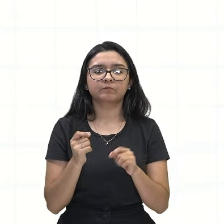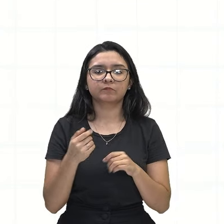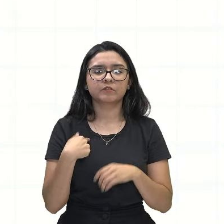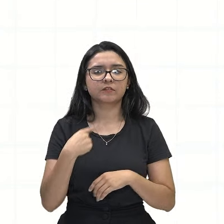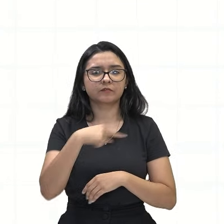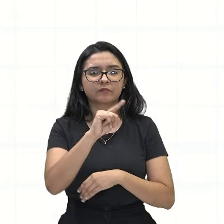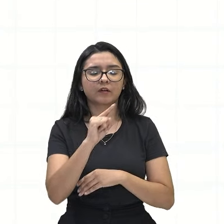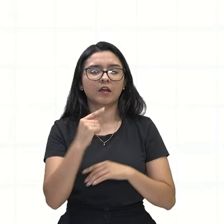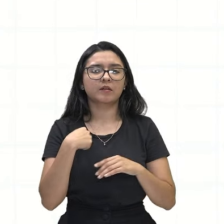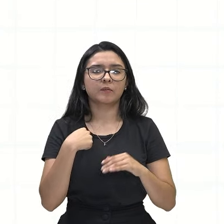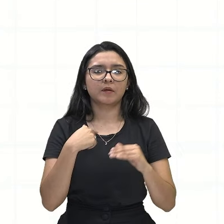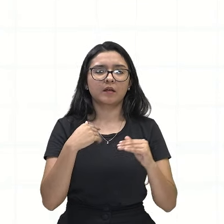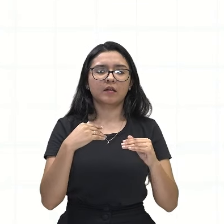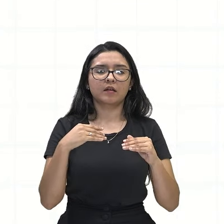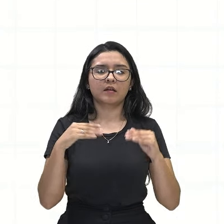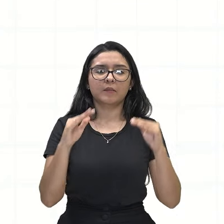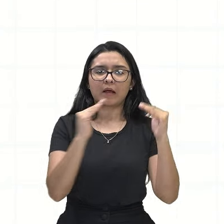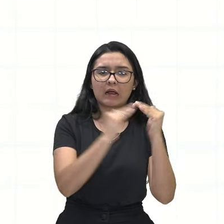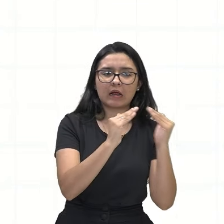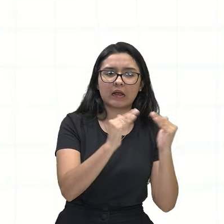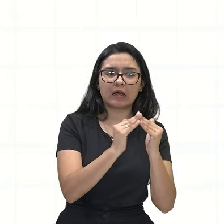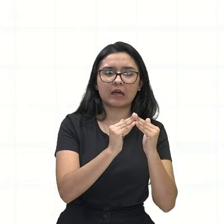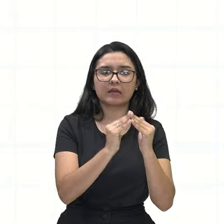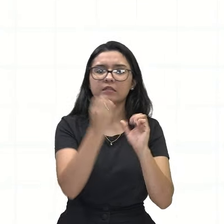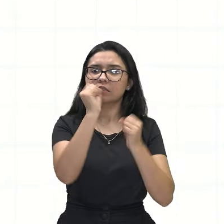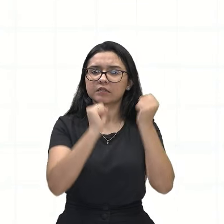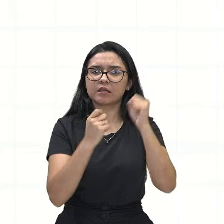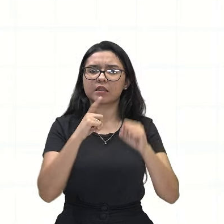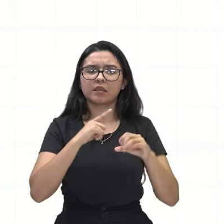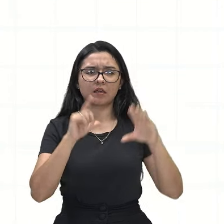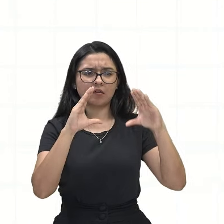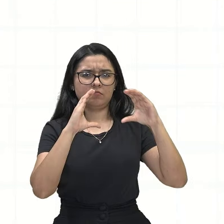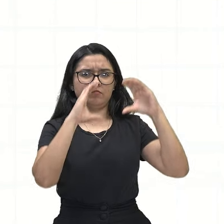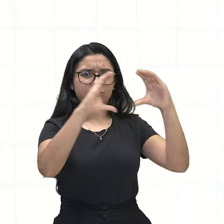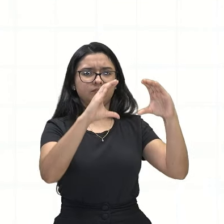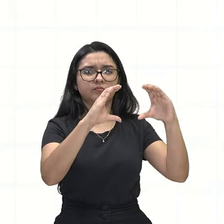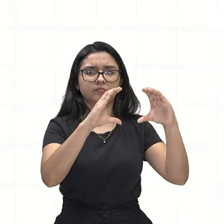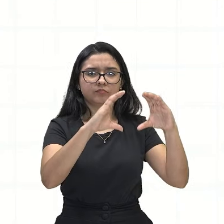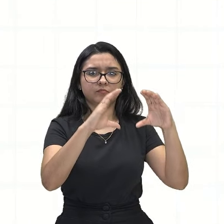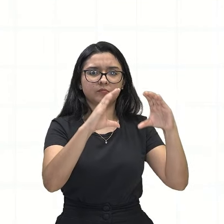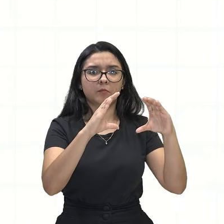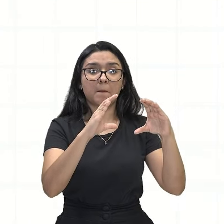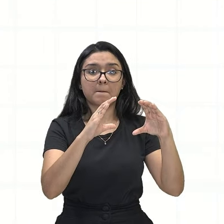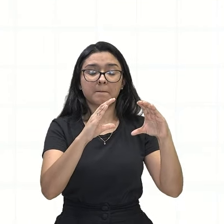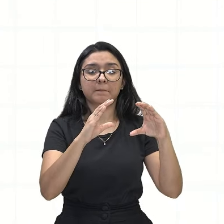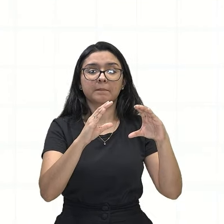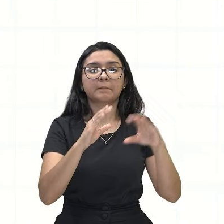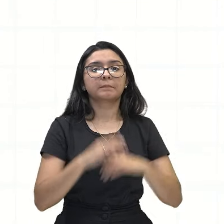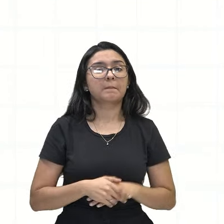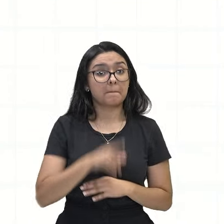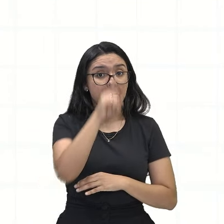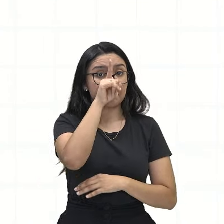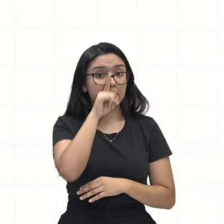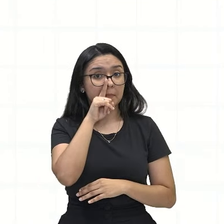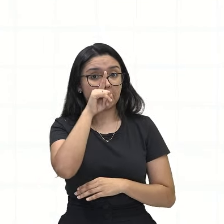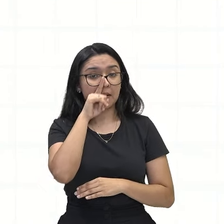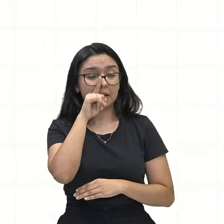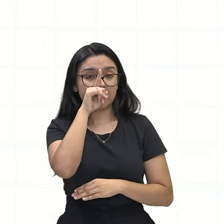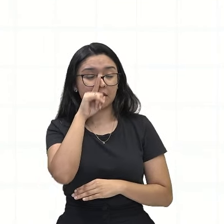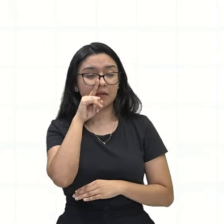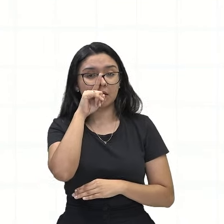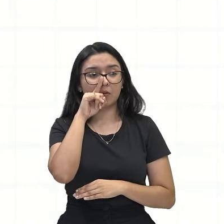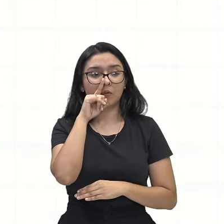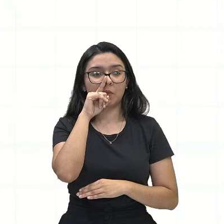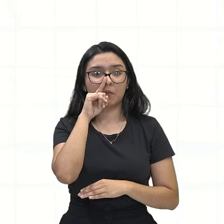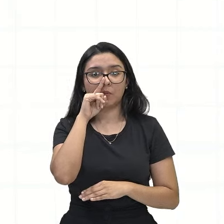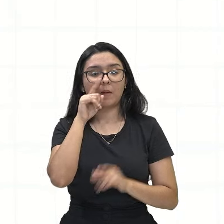uma indústria, aí está a placa lá bem grande. Perigo, não entre. Geralmente é escrito com vermelho, não é